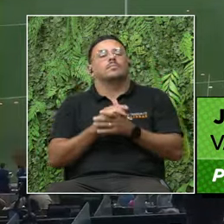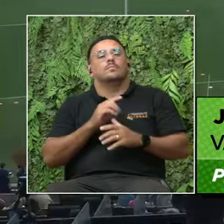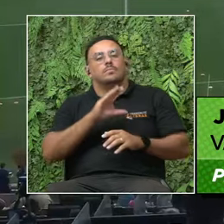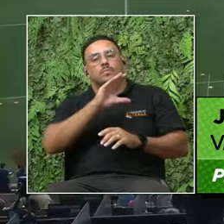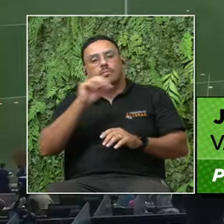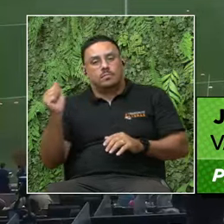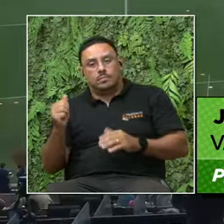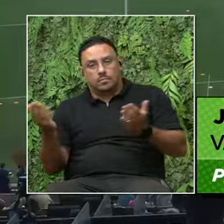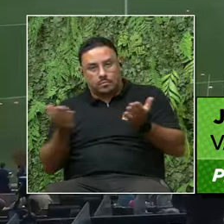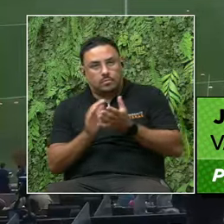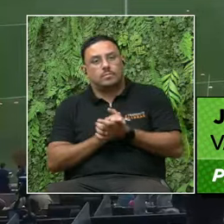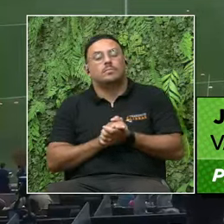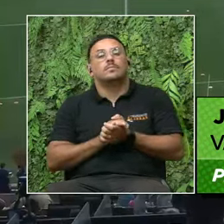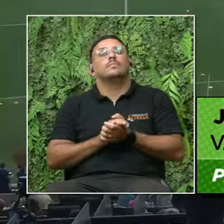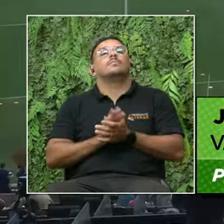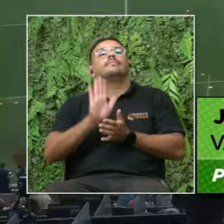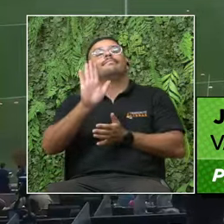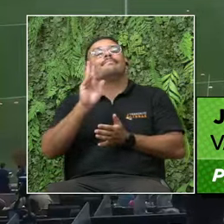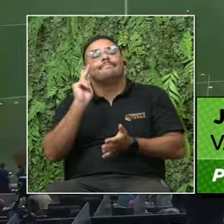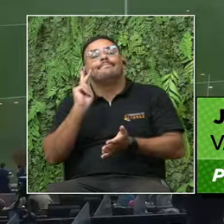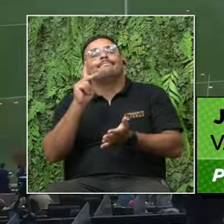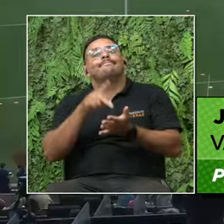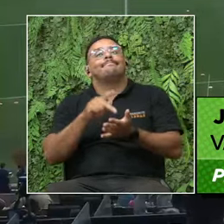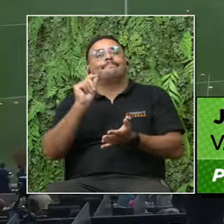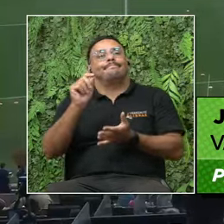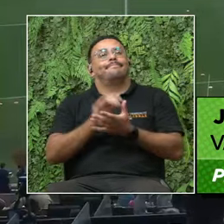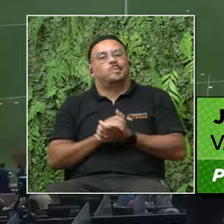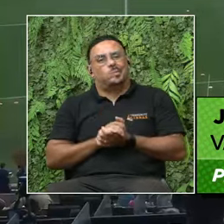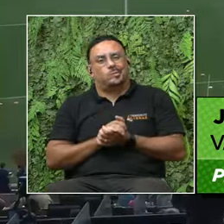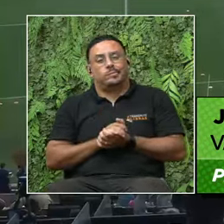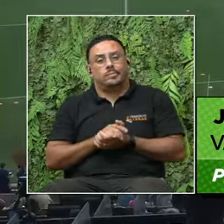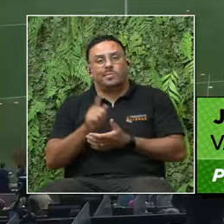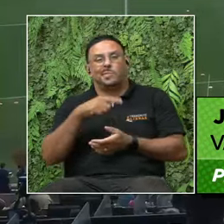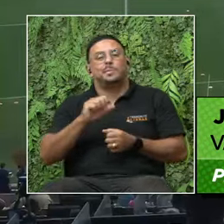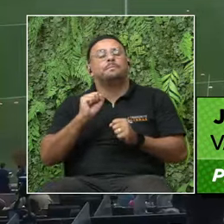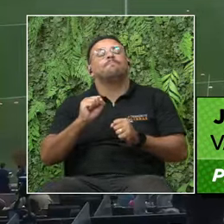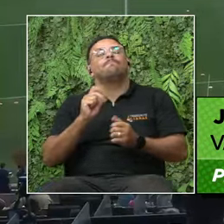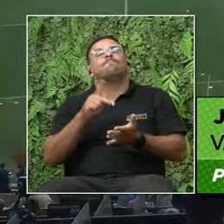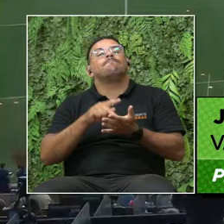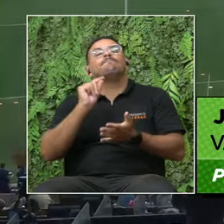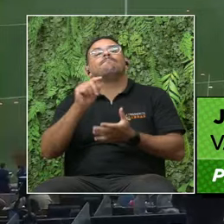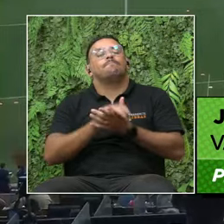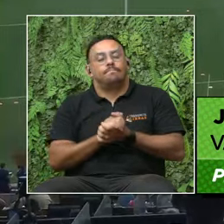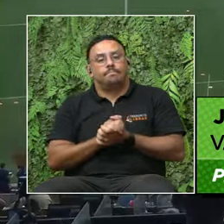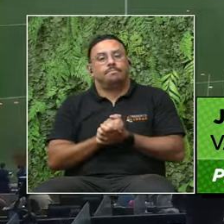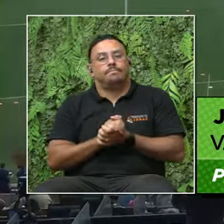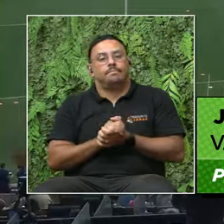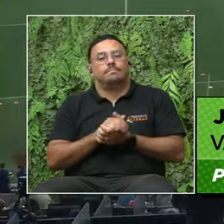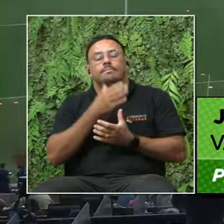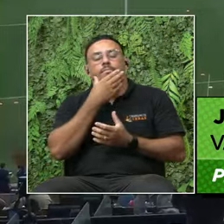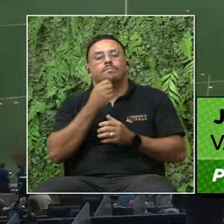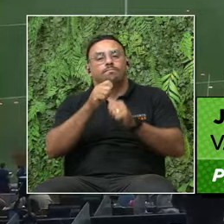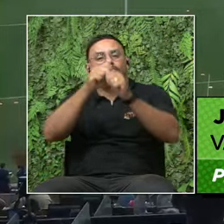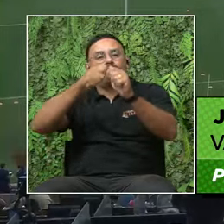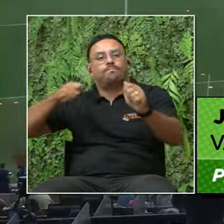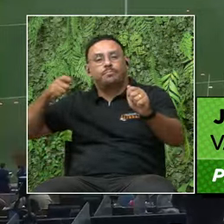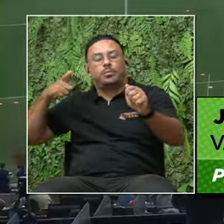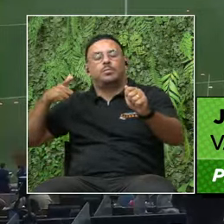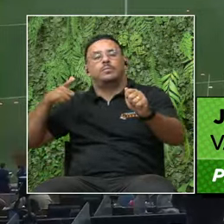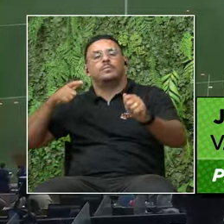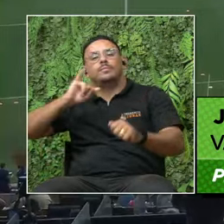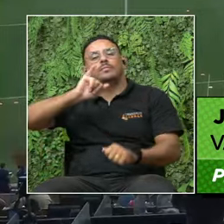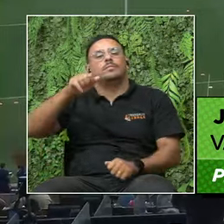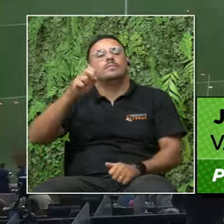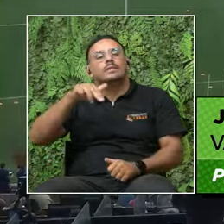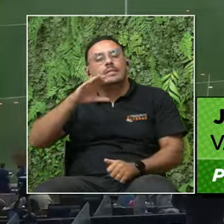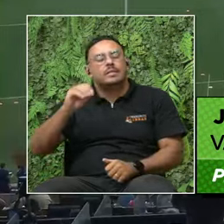campeão aqui anp é isso mas é isso mesmo na na verdade o Marcelo Moreno só pendurou a chuteira falando assim ó gemerson é